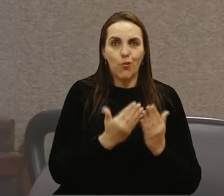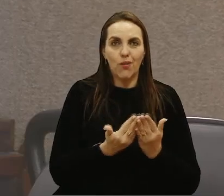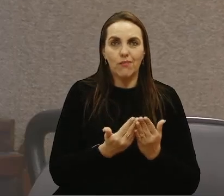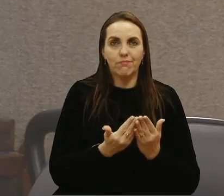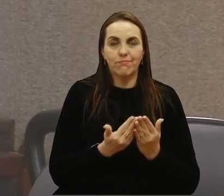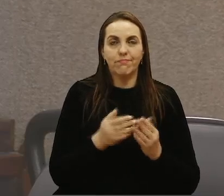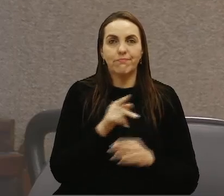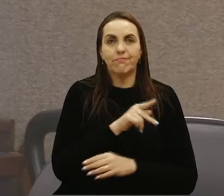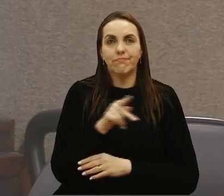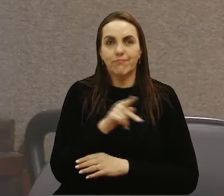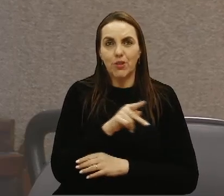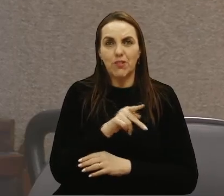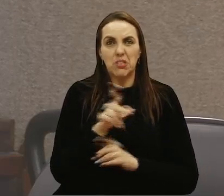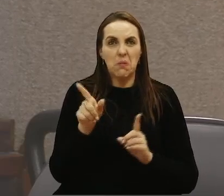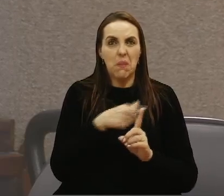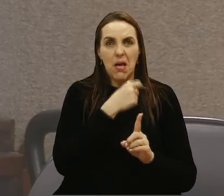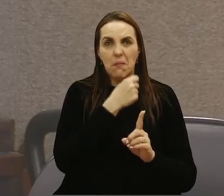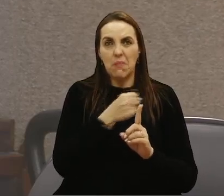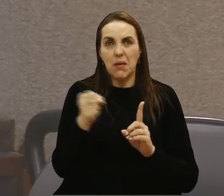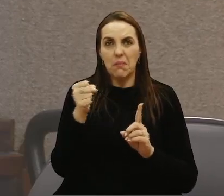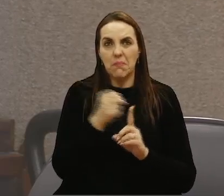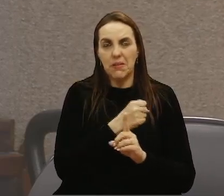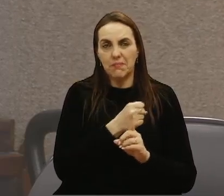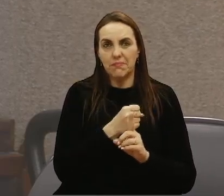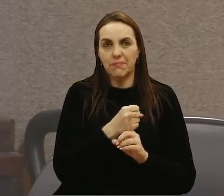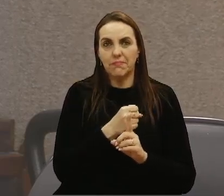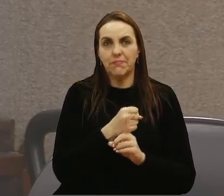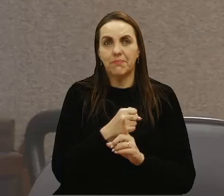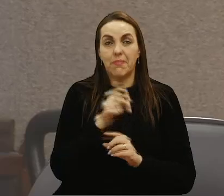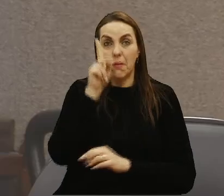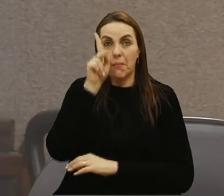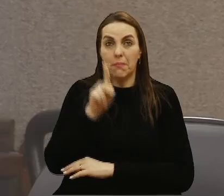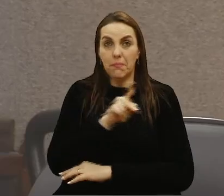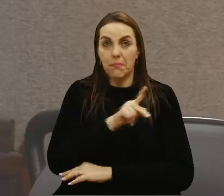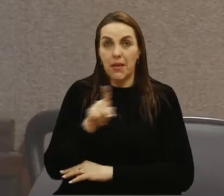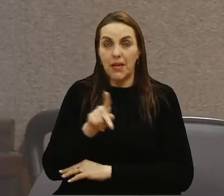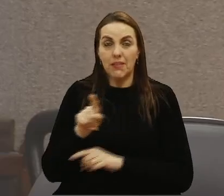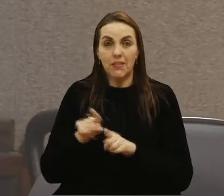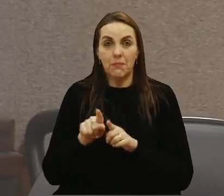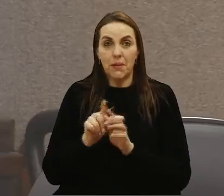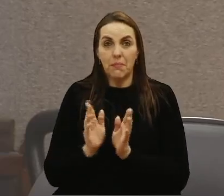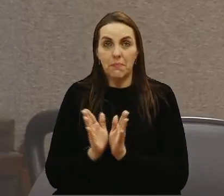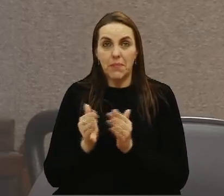com professores sendo linchados, com padres rezando uma missa